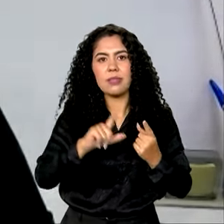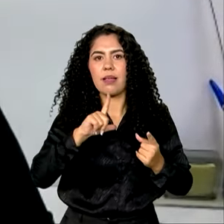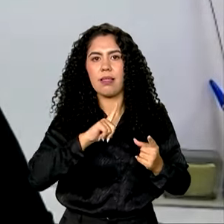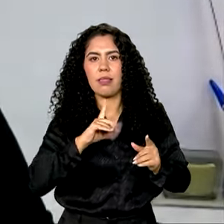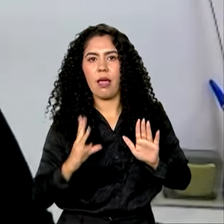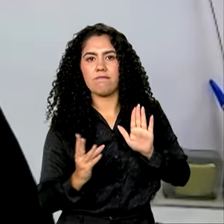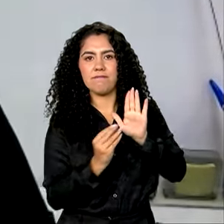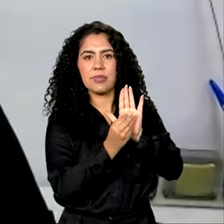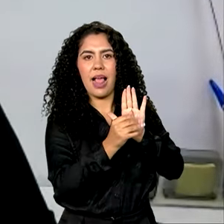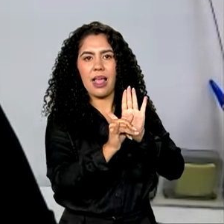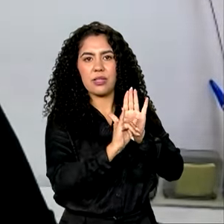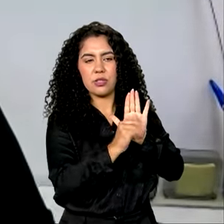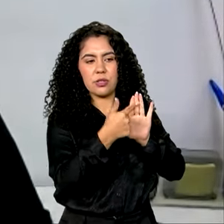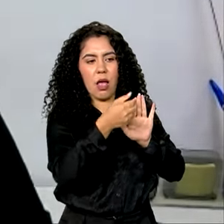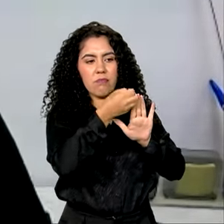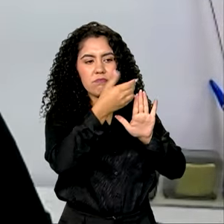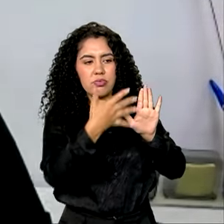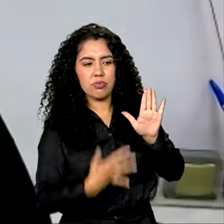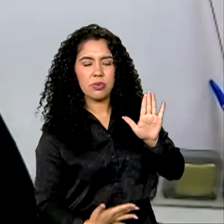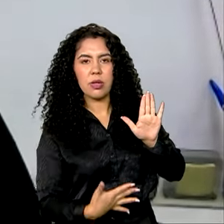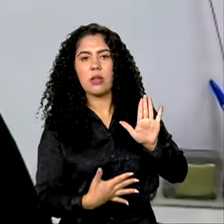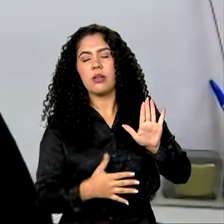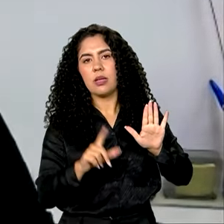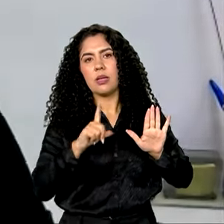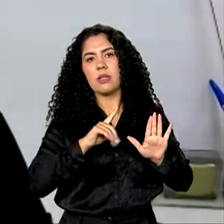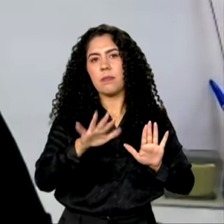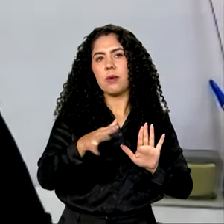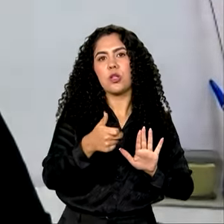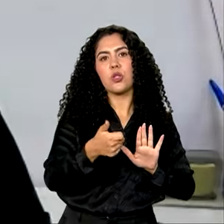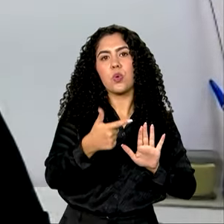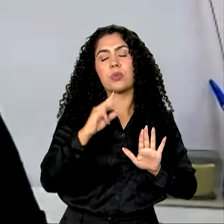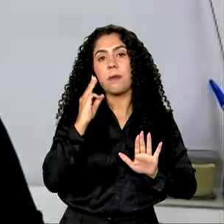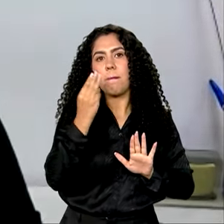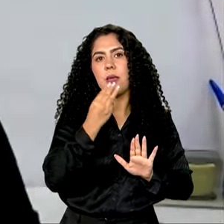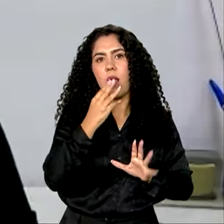a gente está falando aí de 12 milhões de refeições no final desse processo.